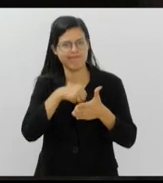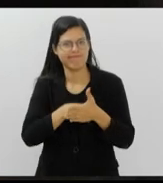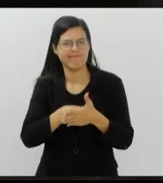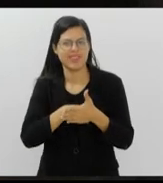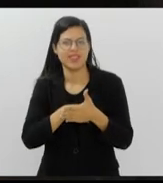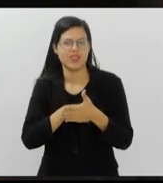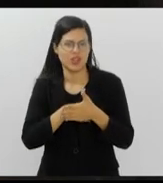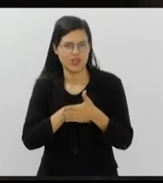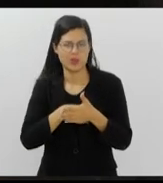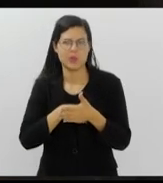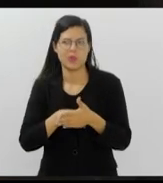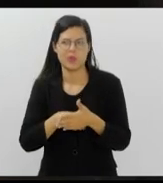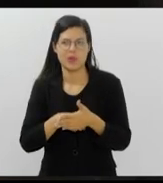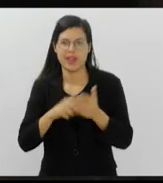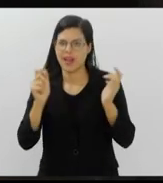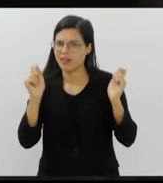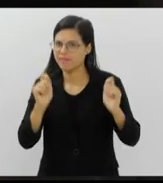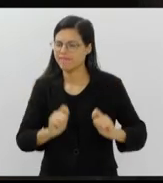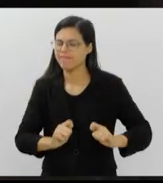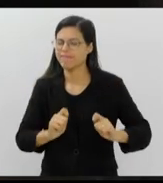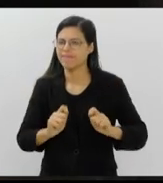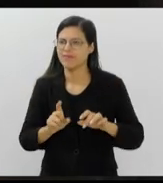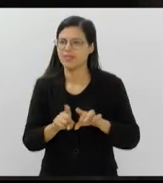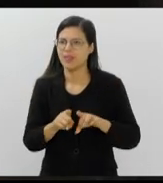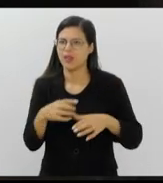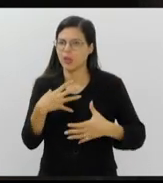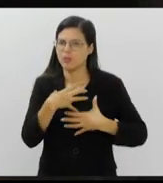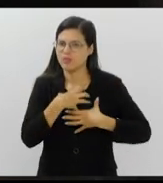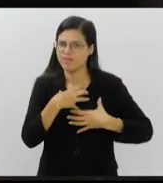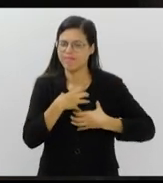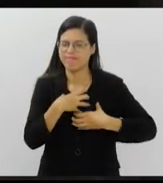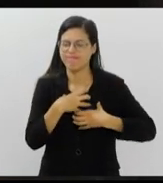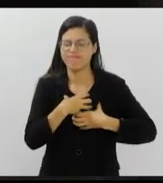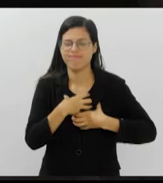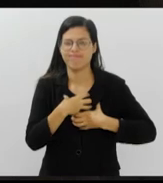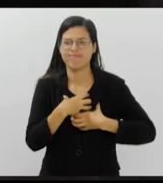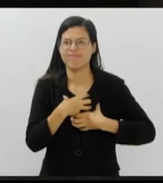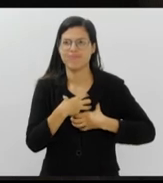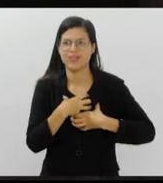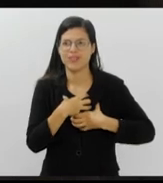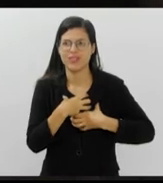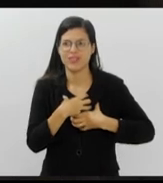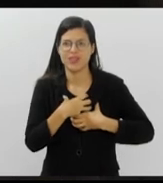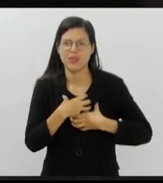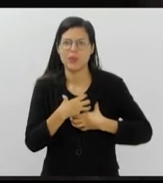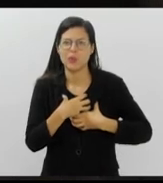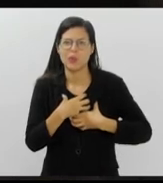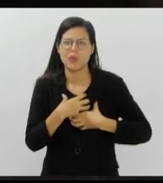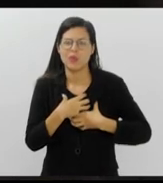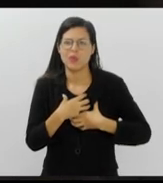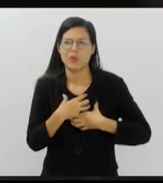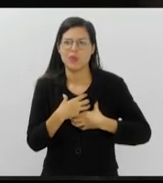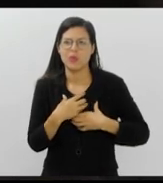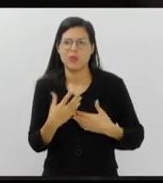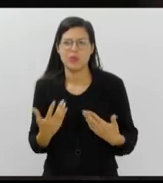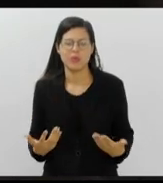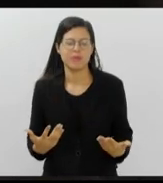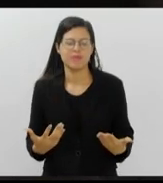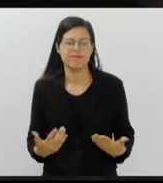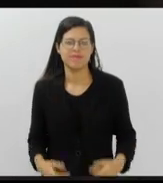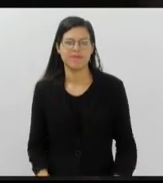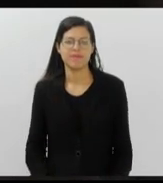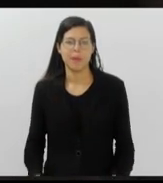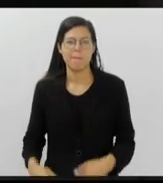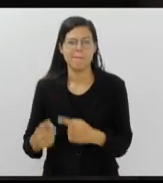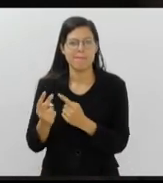potente também, e que eu me sinto assim tão agasalhada e contemplada, né, por